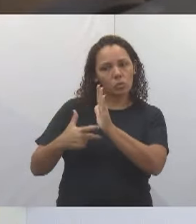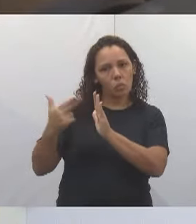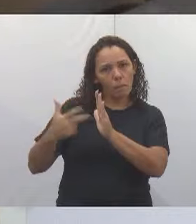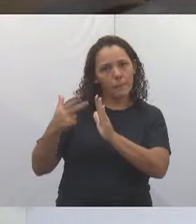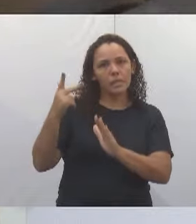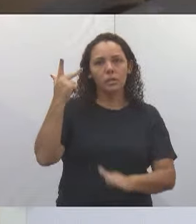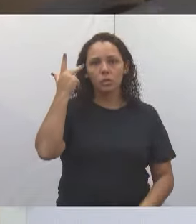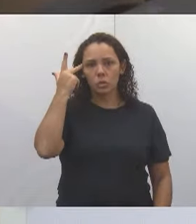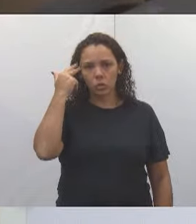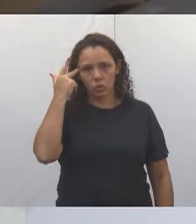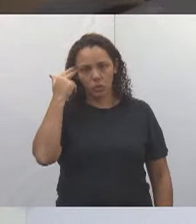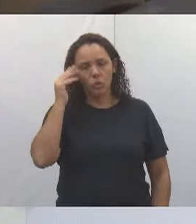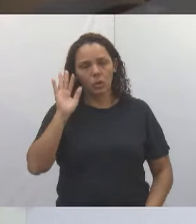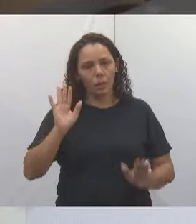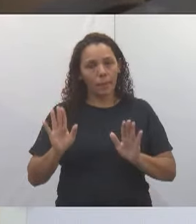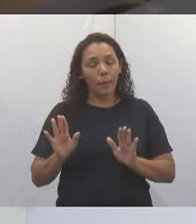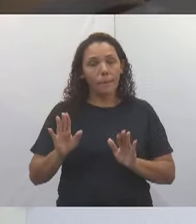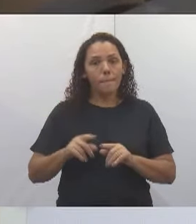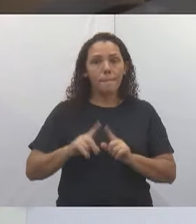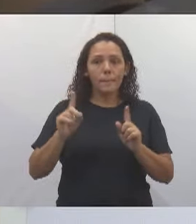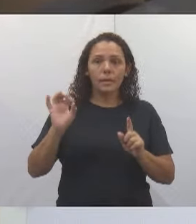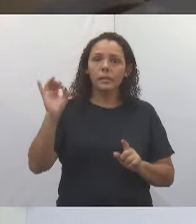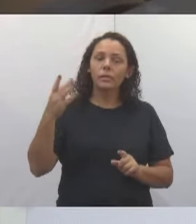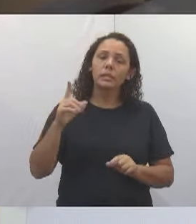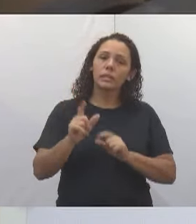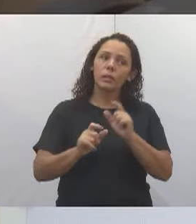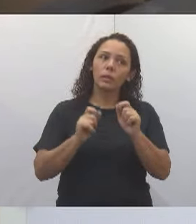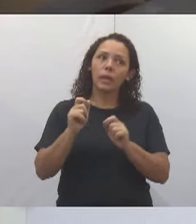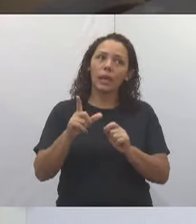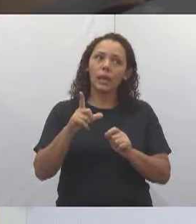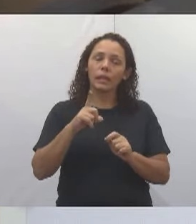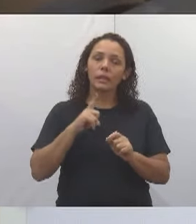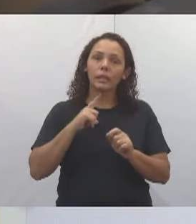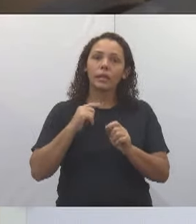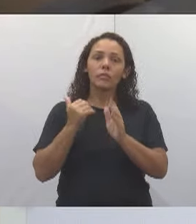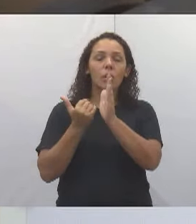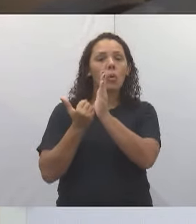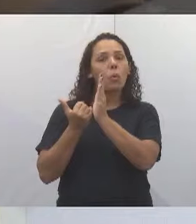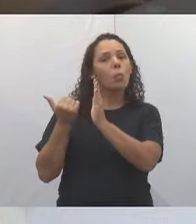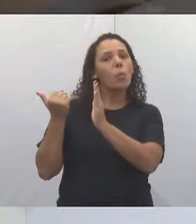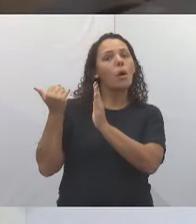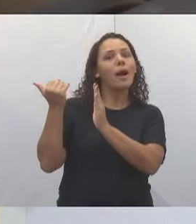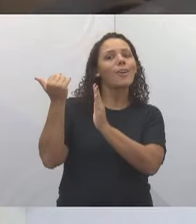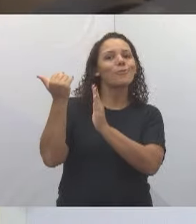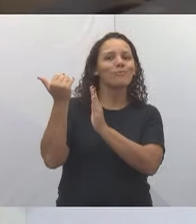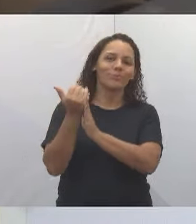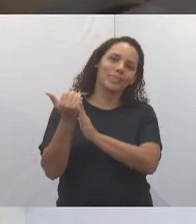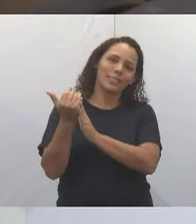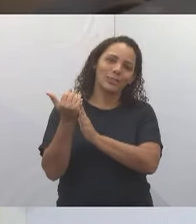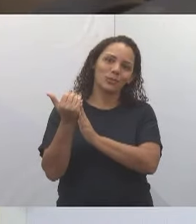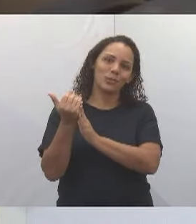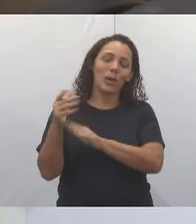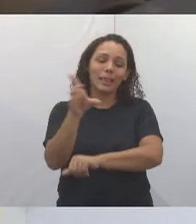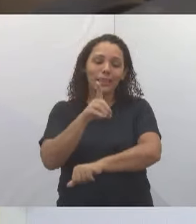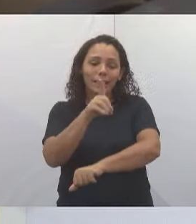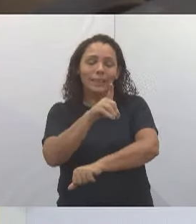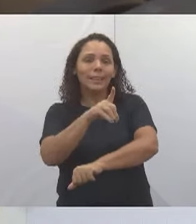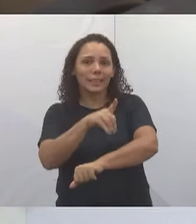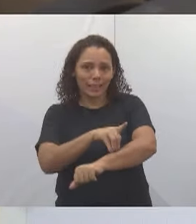normalmente. Em seguida, nós tivemos um aumento do número de casos de dengue, que